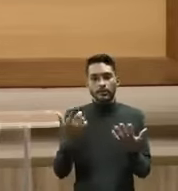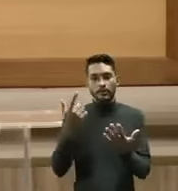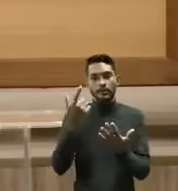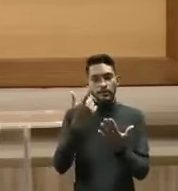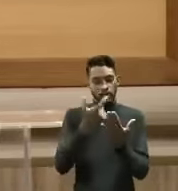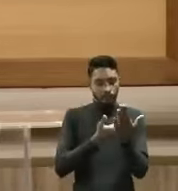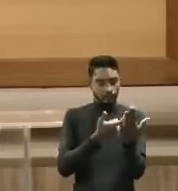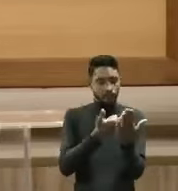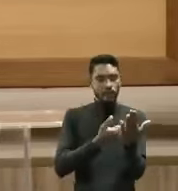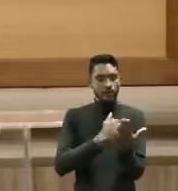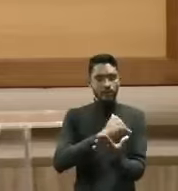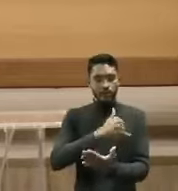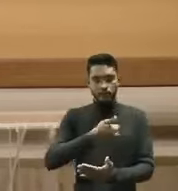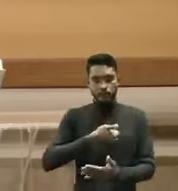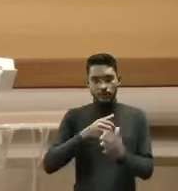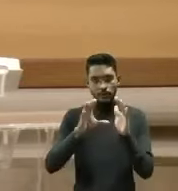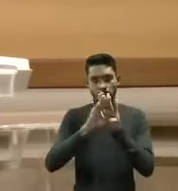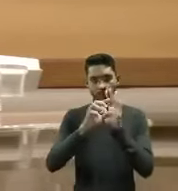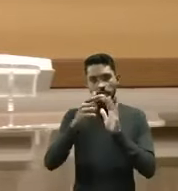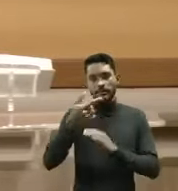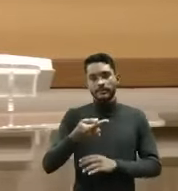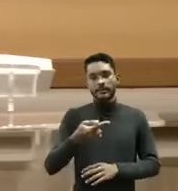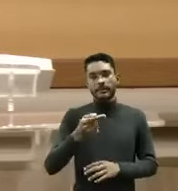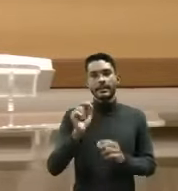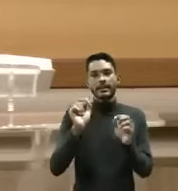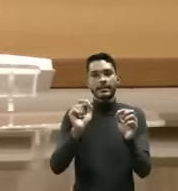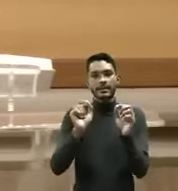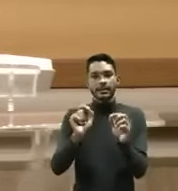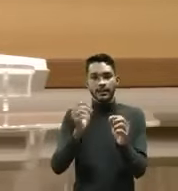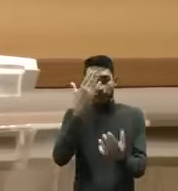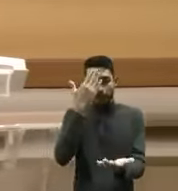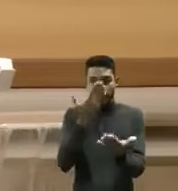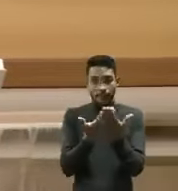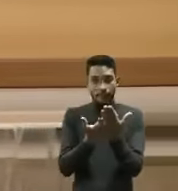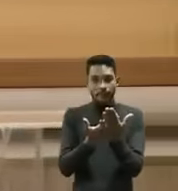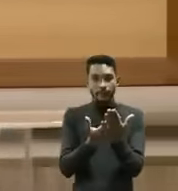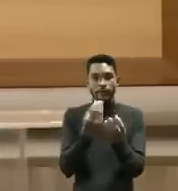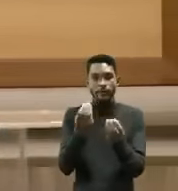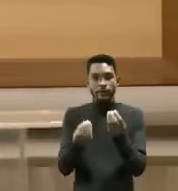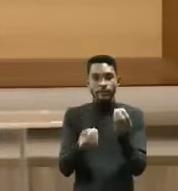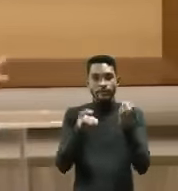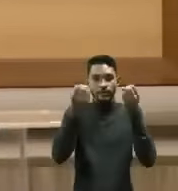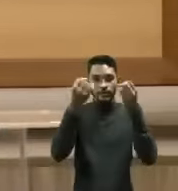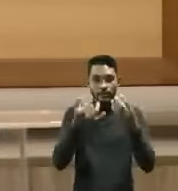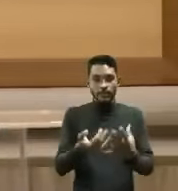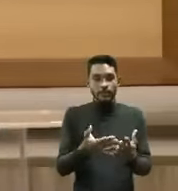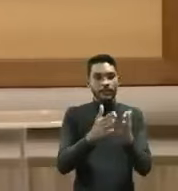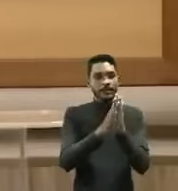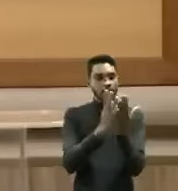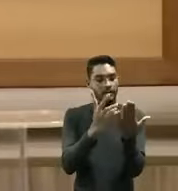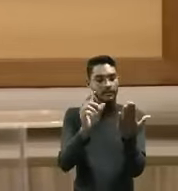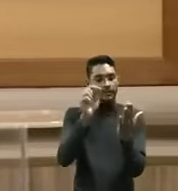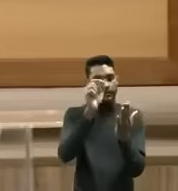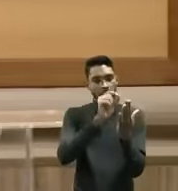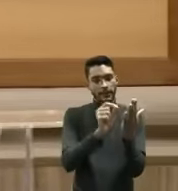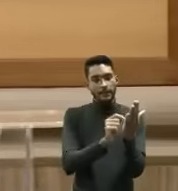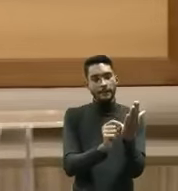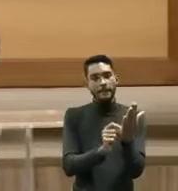mim como diz o quê as escrituras esse esse livre arbítrio esse livre